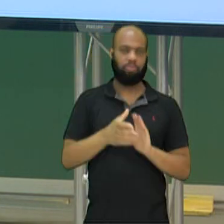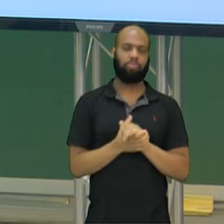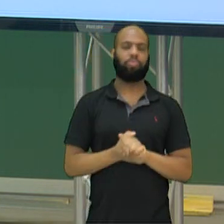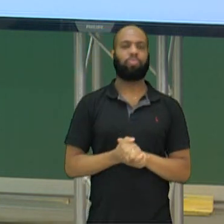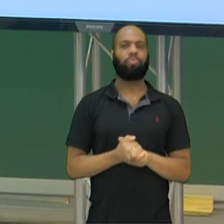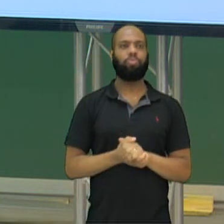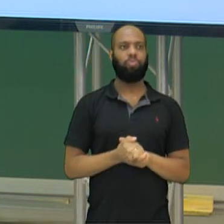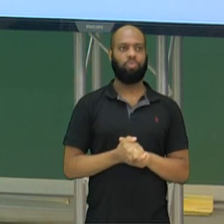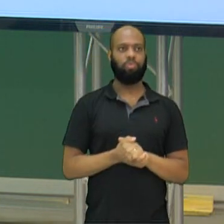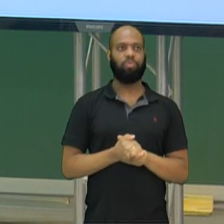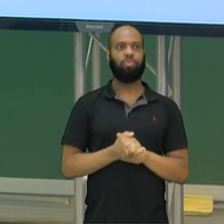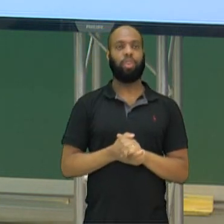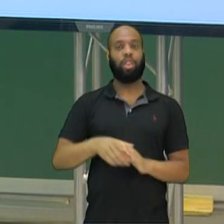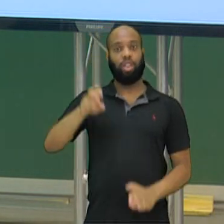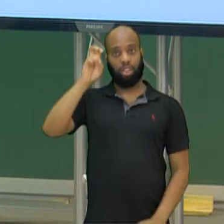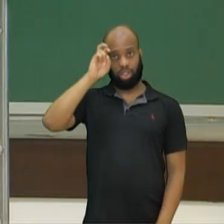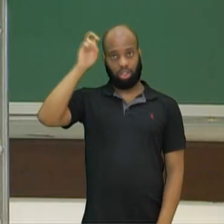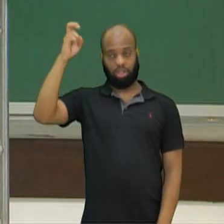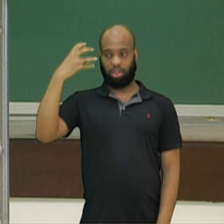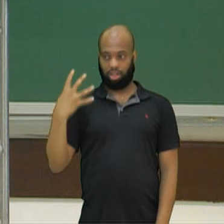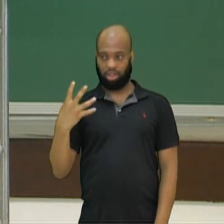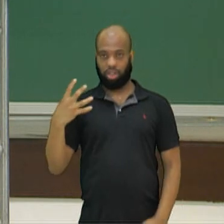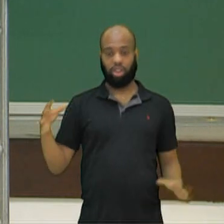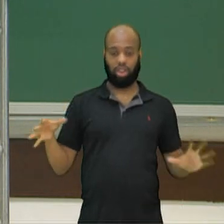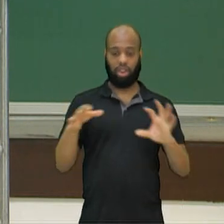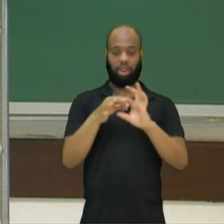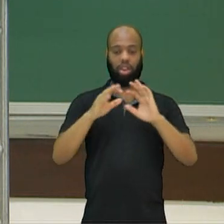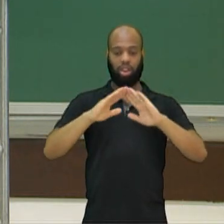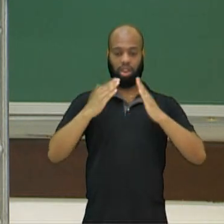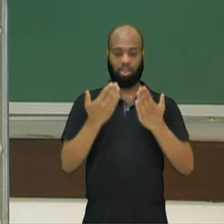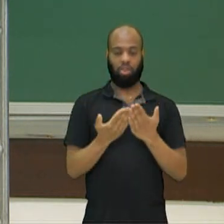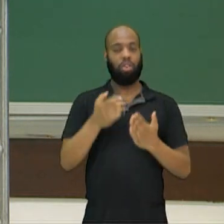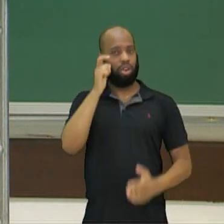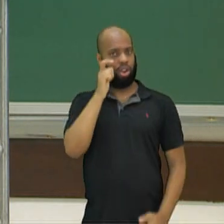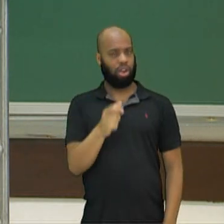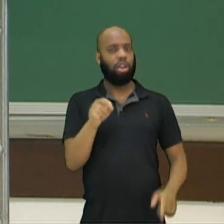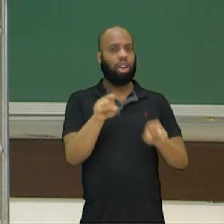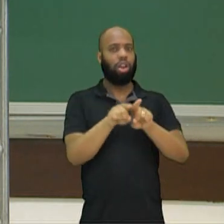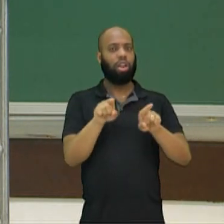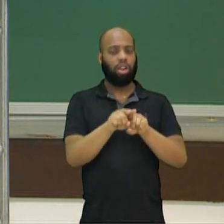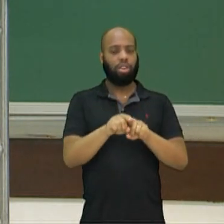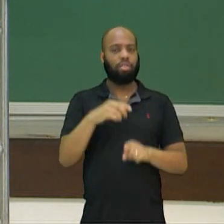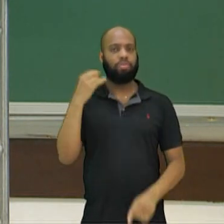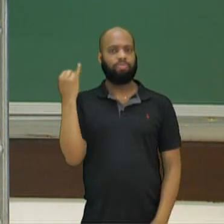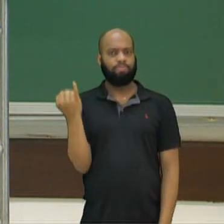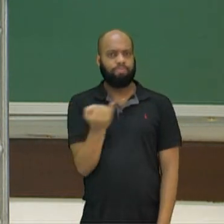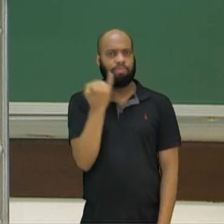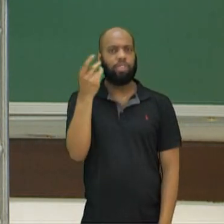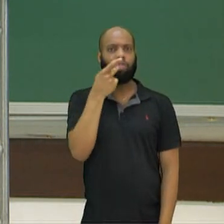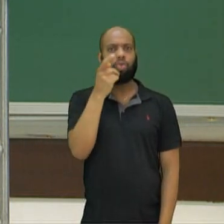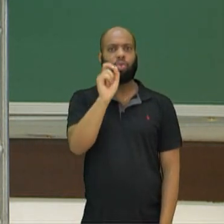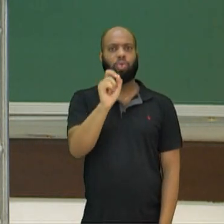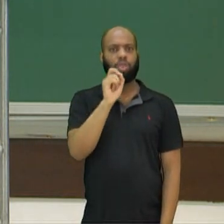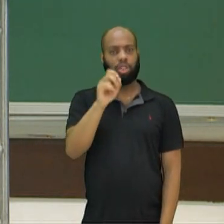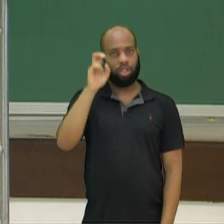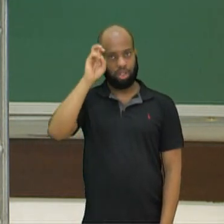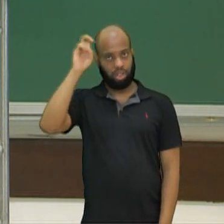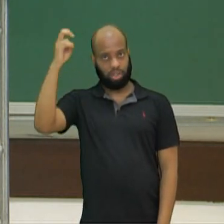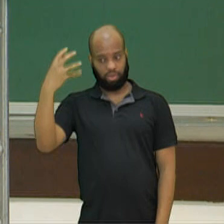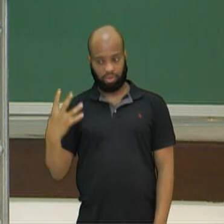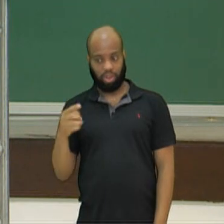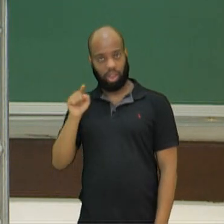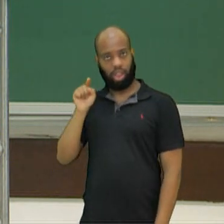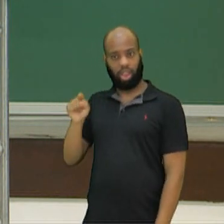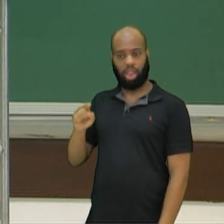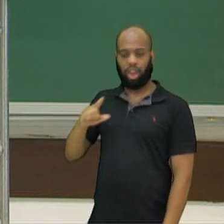Jean Piaget e a escola. Então, é bem interessante salientar que o Jean Piaget